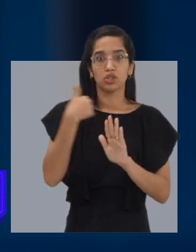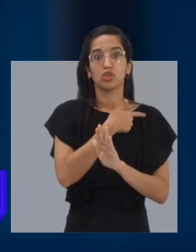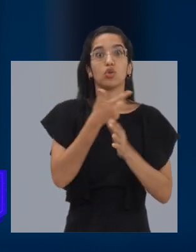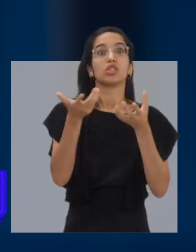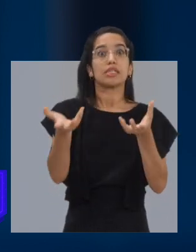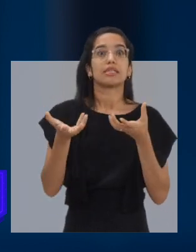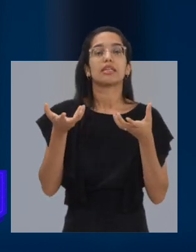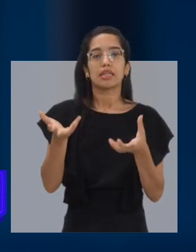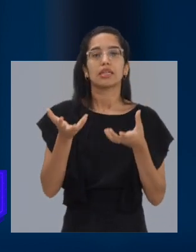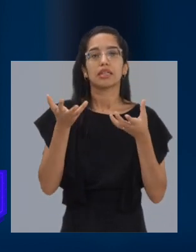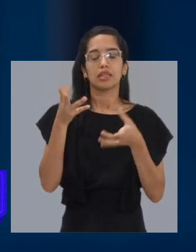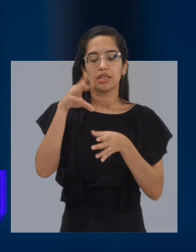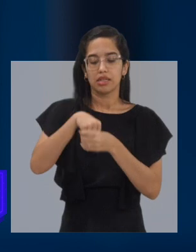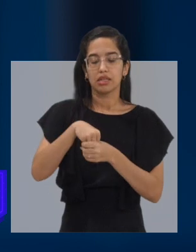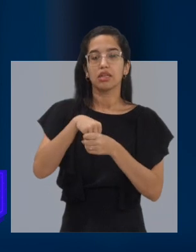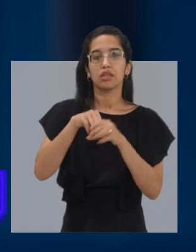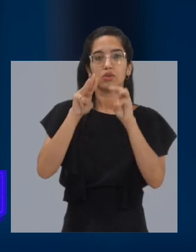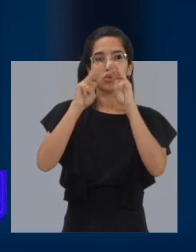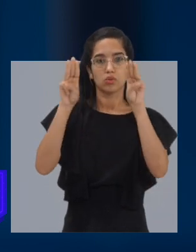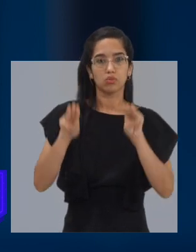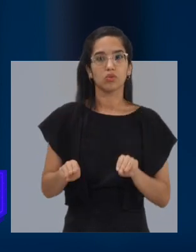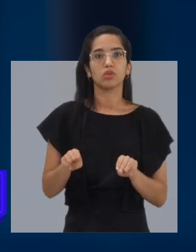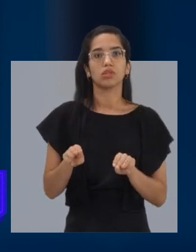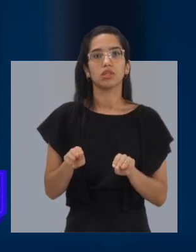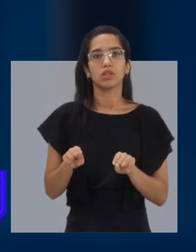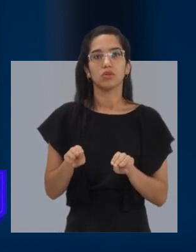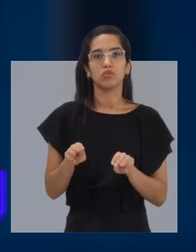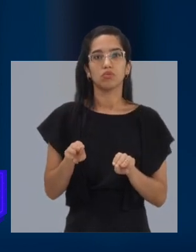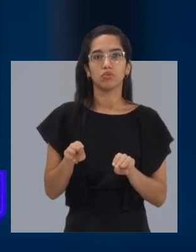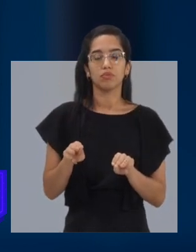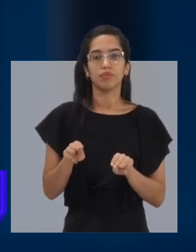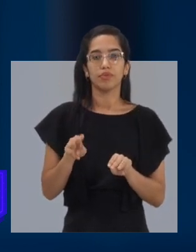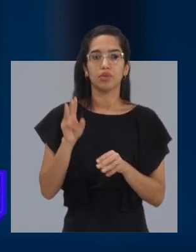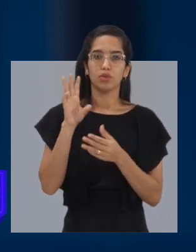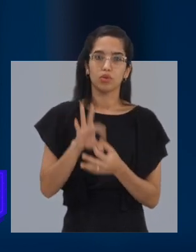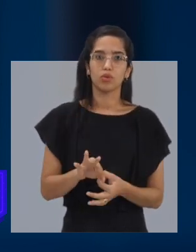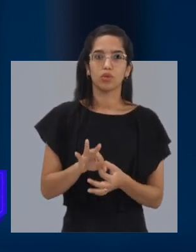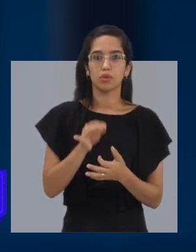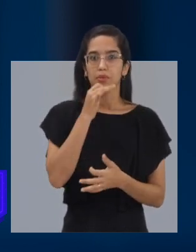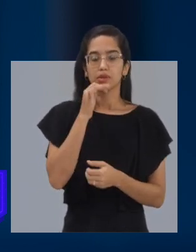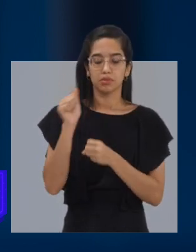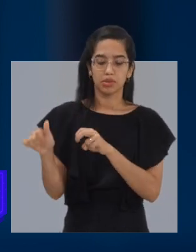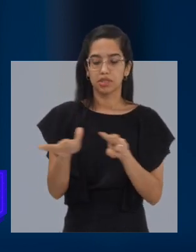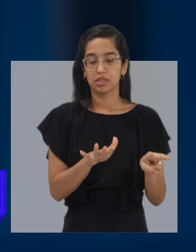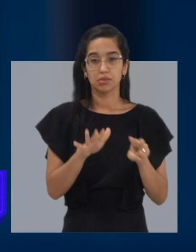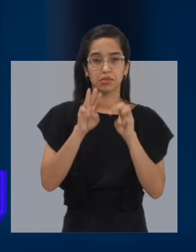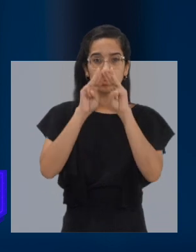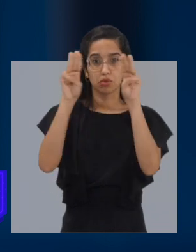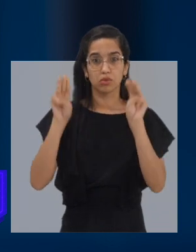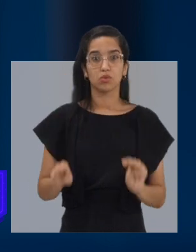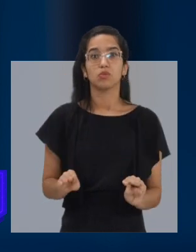Dom Avelar seguir, não só como uma data comemorativa, como essa da Semana Nacional do Museu, mas como